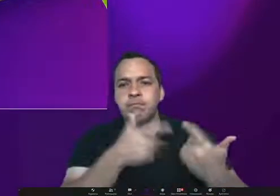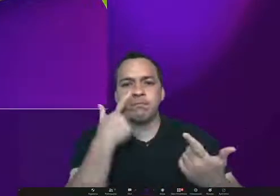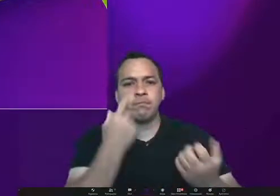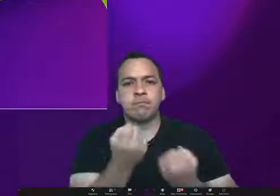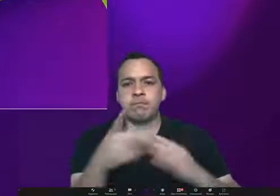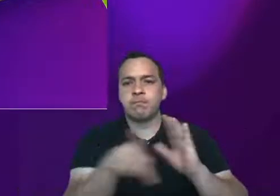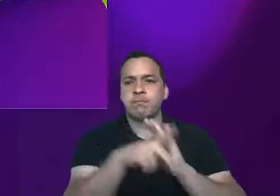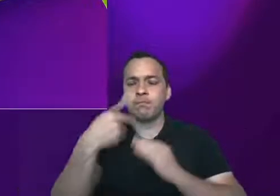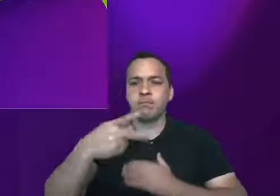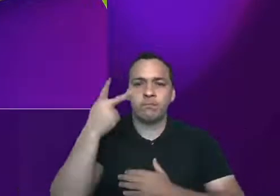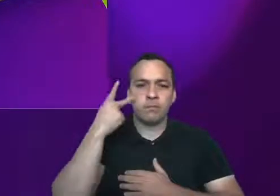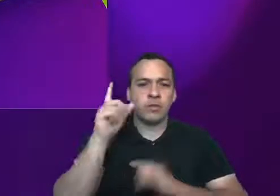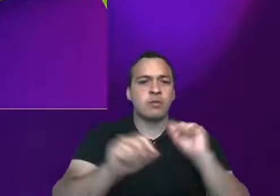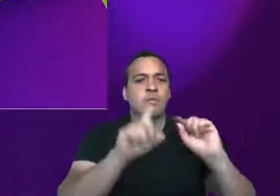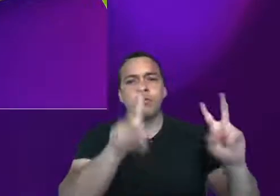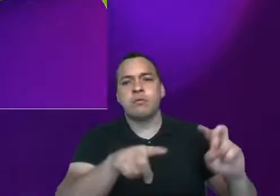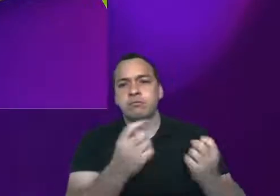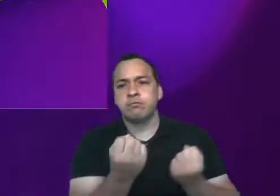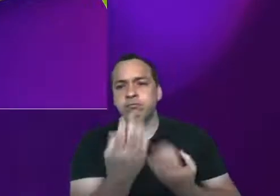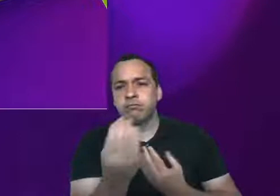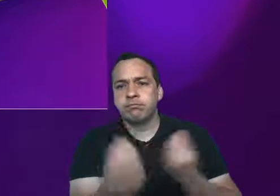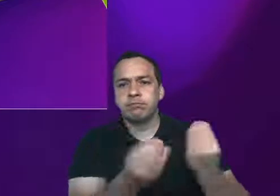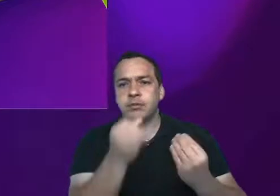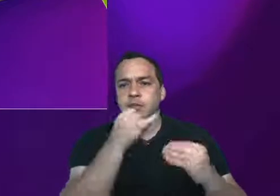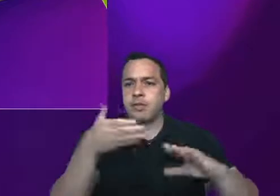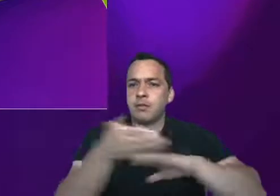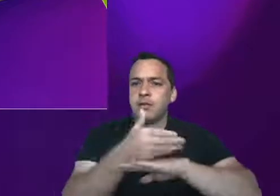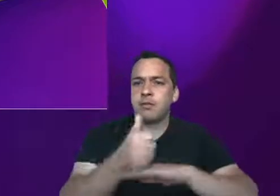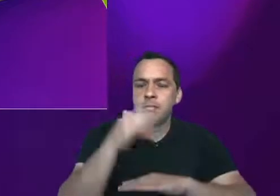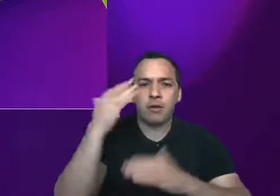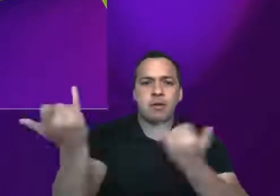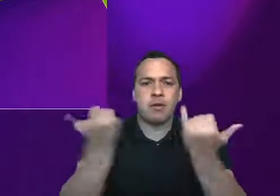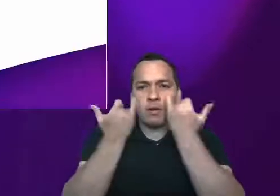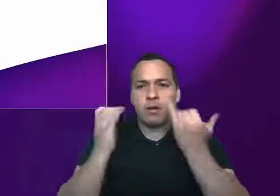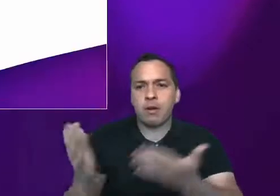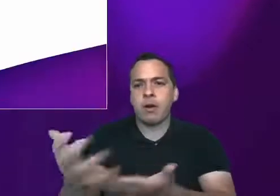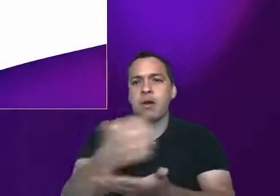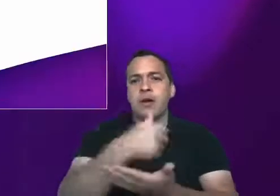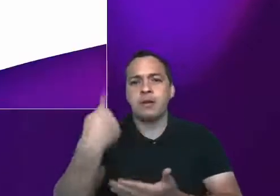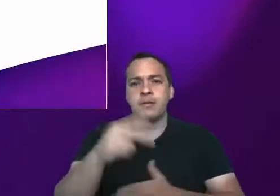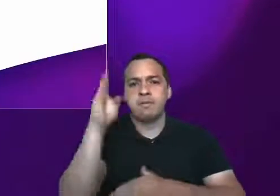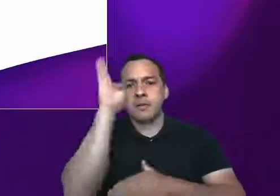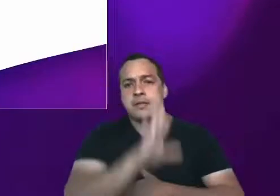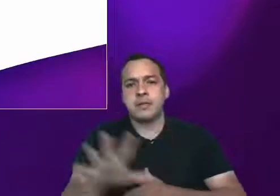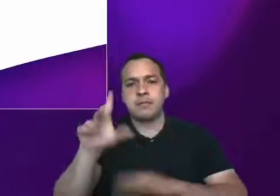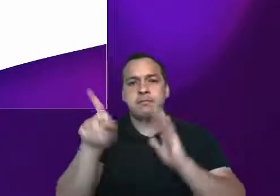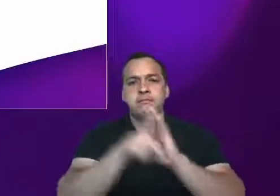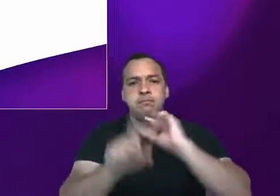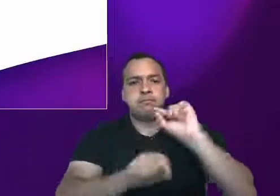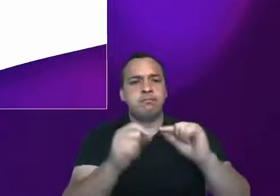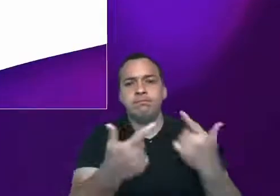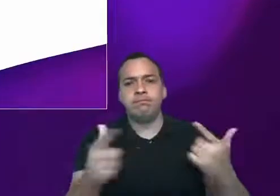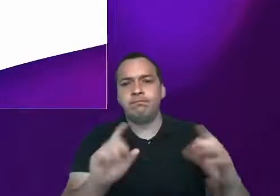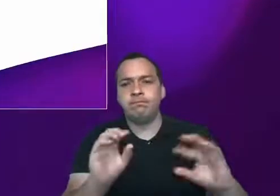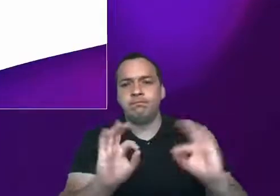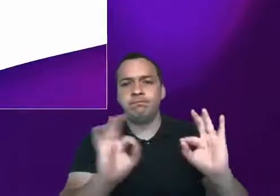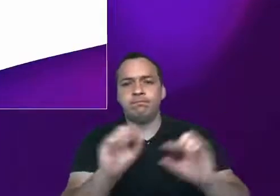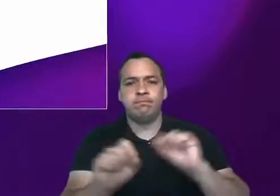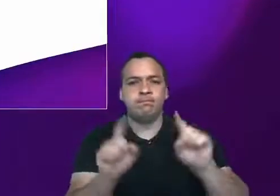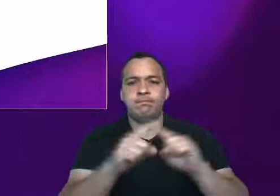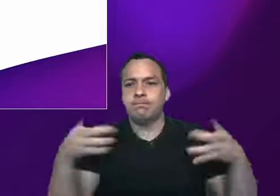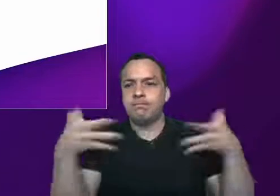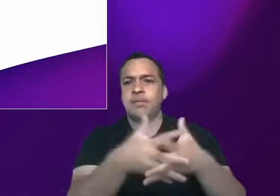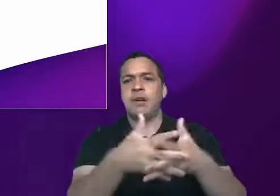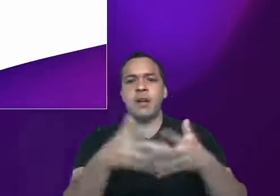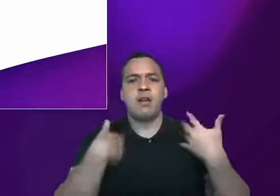Paulo, que são dados que nós temos mais acesso, junto com alguns dados brasileiros. Não tenho nenhum conflito de interesse